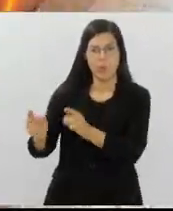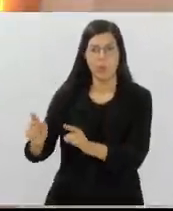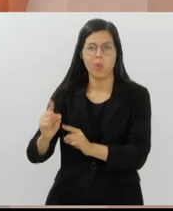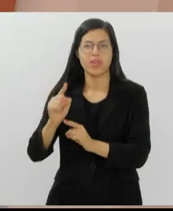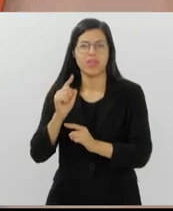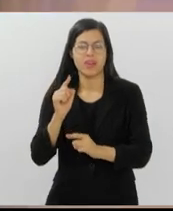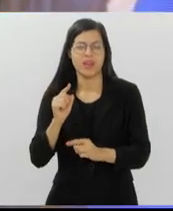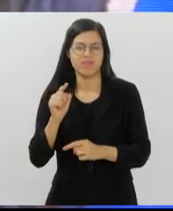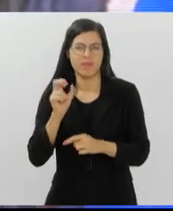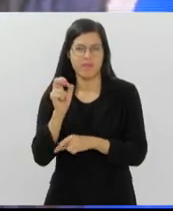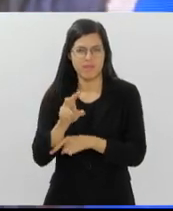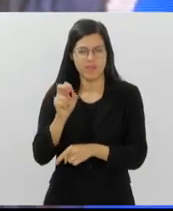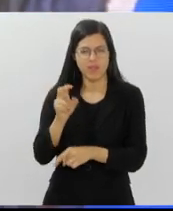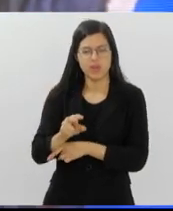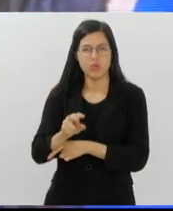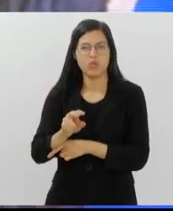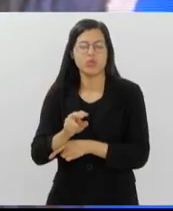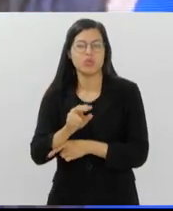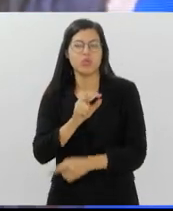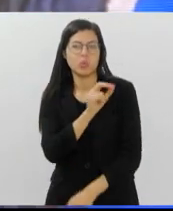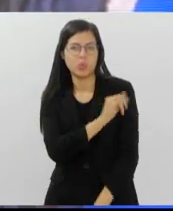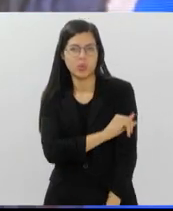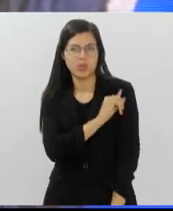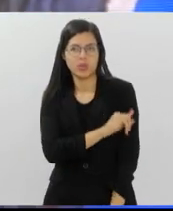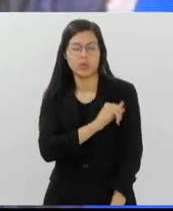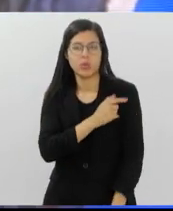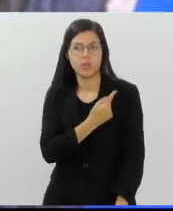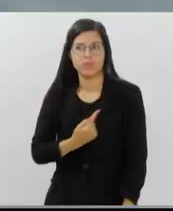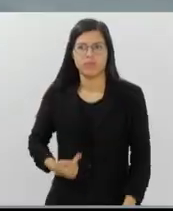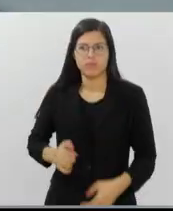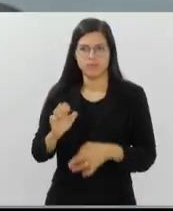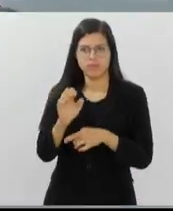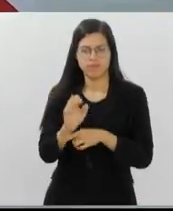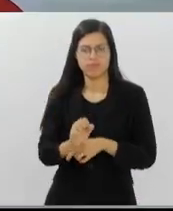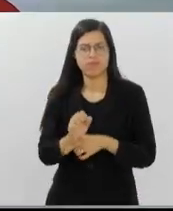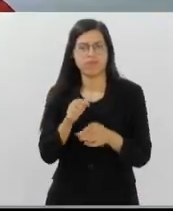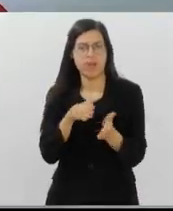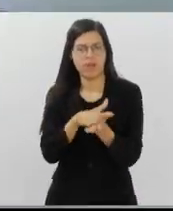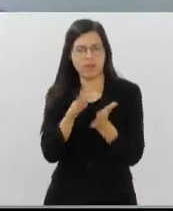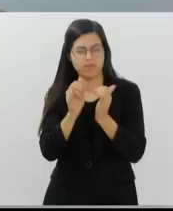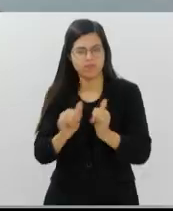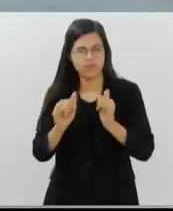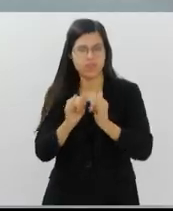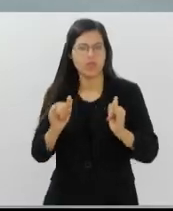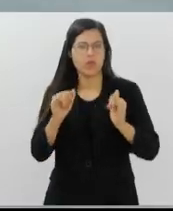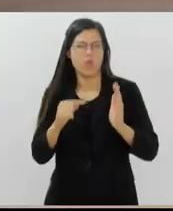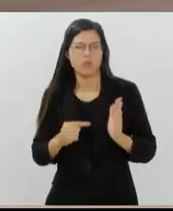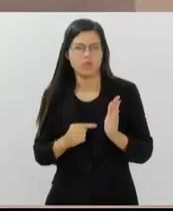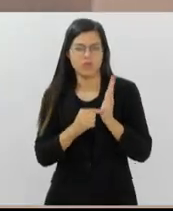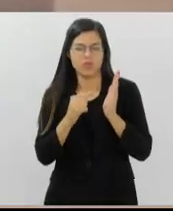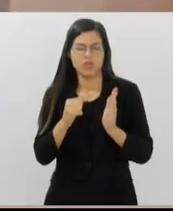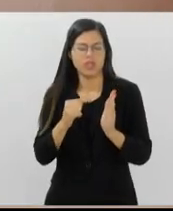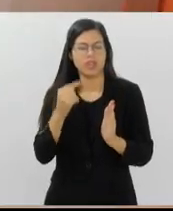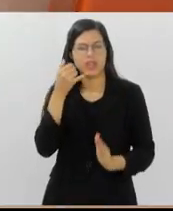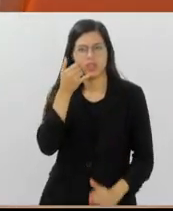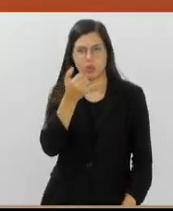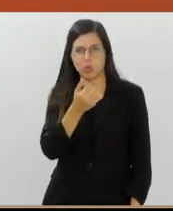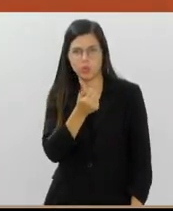do Rio. E o governo do estado lança o Disque Idoso. O Bom Dia Alerj começa agora.